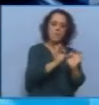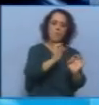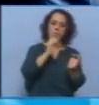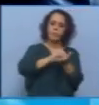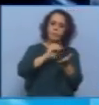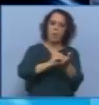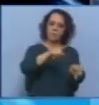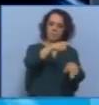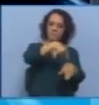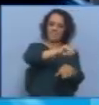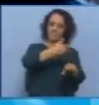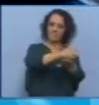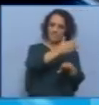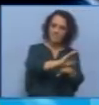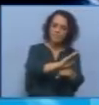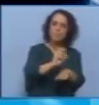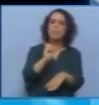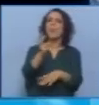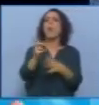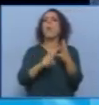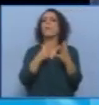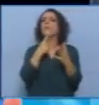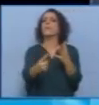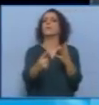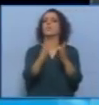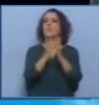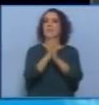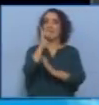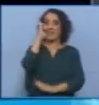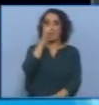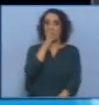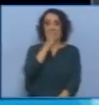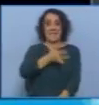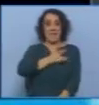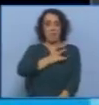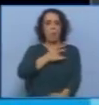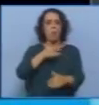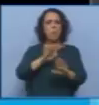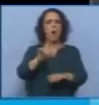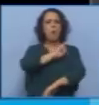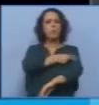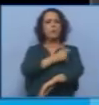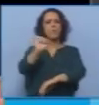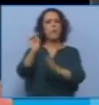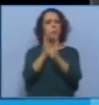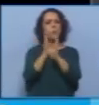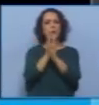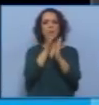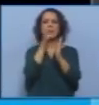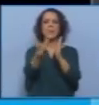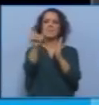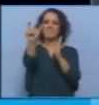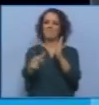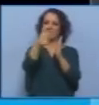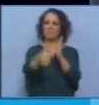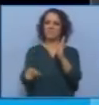marginais, ao teu dizer que Deus é amor, mesmo que as autoridades religiosas do teu tempo te digam que estás mal e